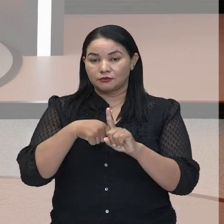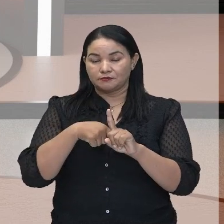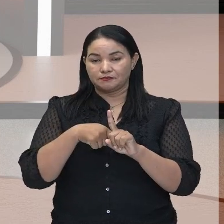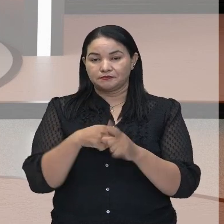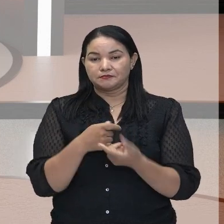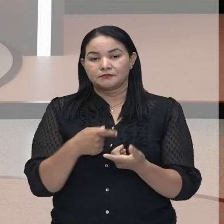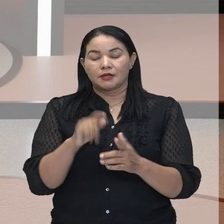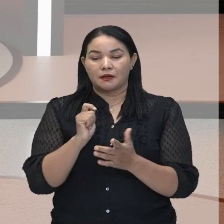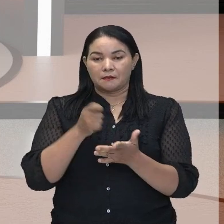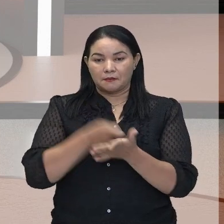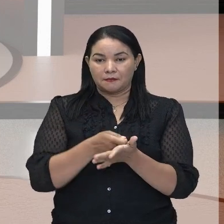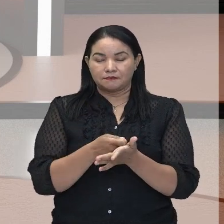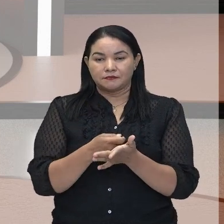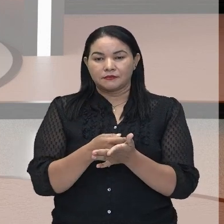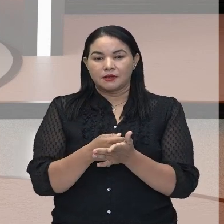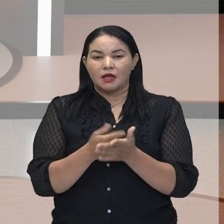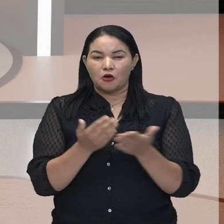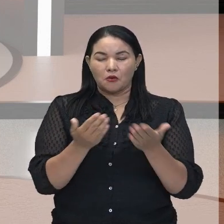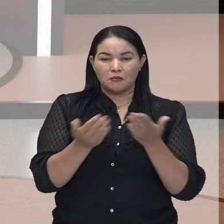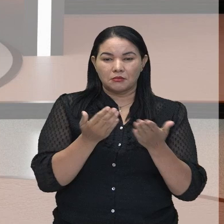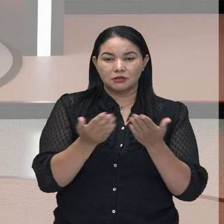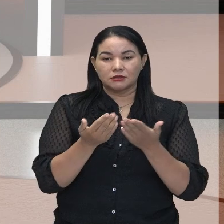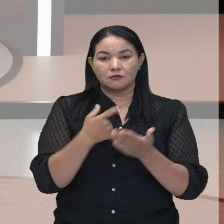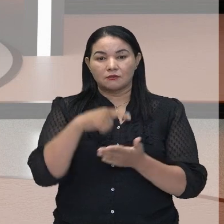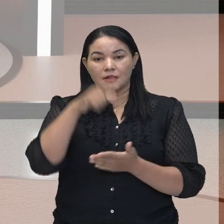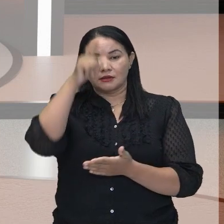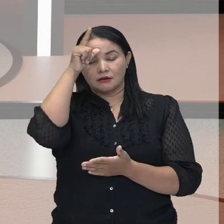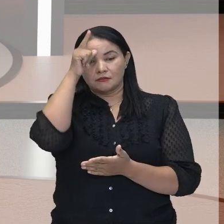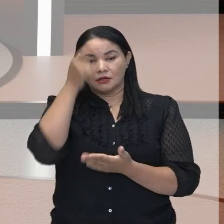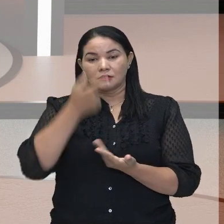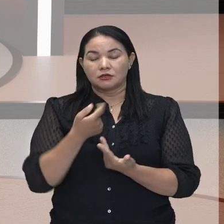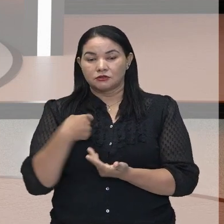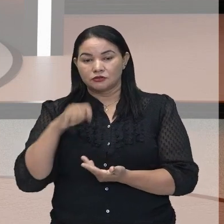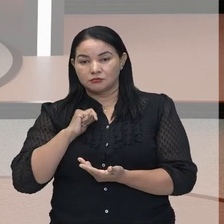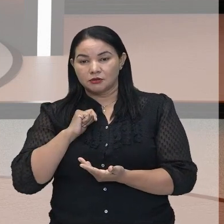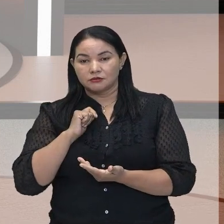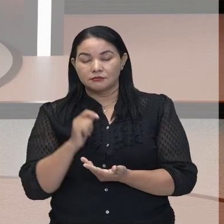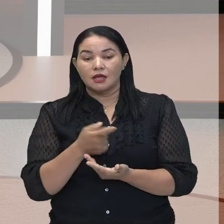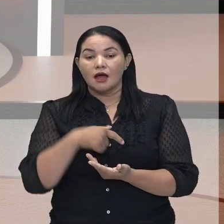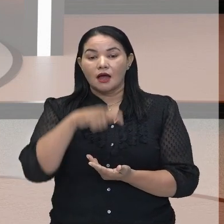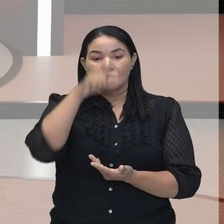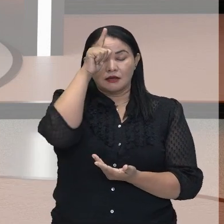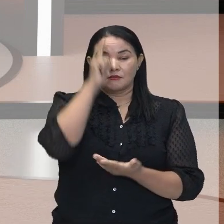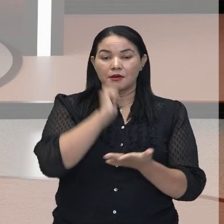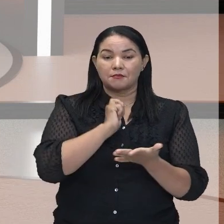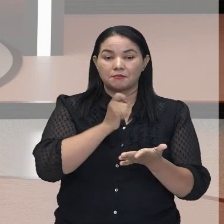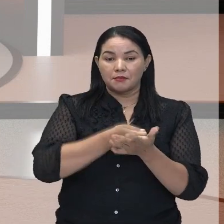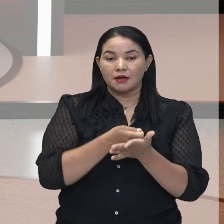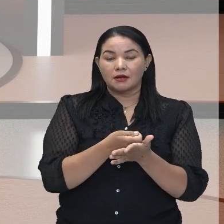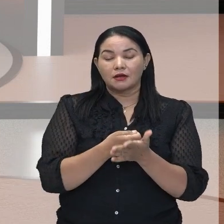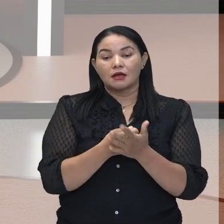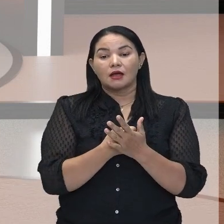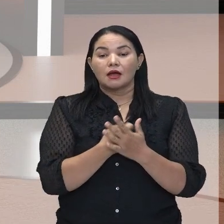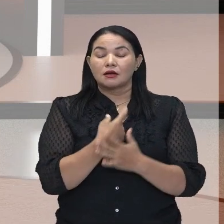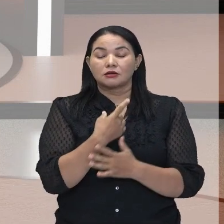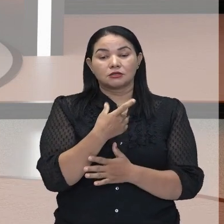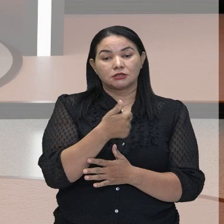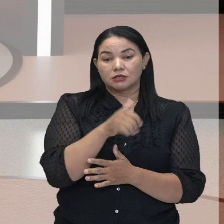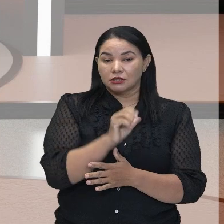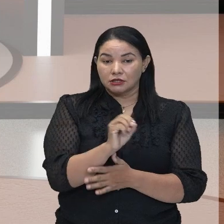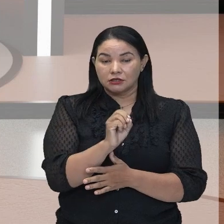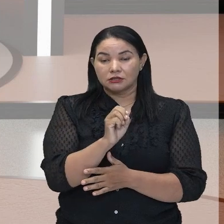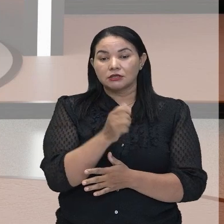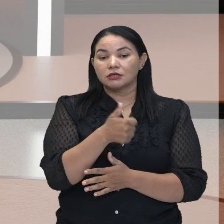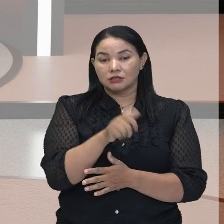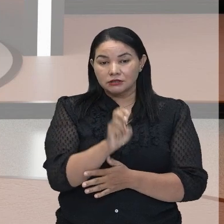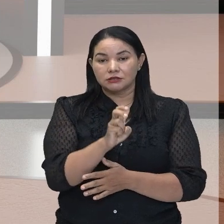essa comparação com a Espanha, né? A Alemanha tendo esse pagamento aí quinzenal, né? Paga ali